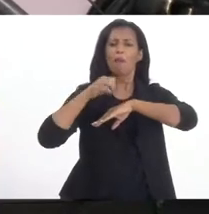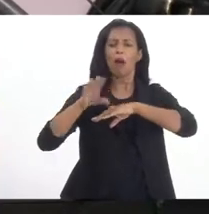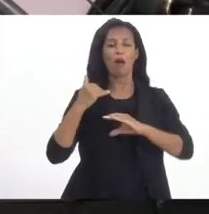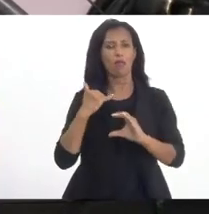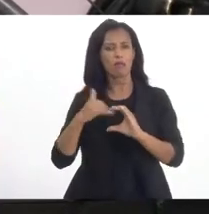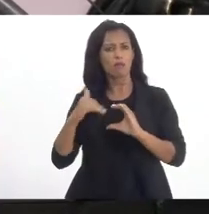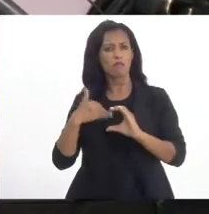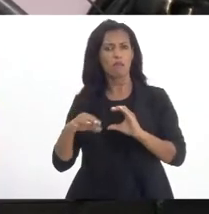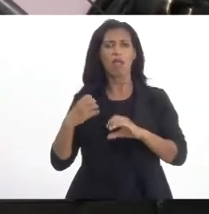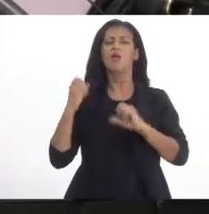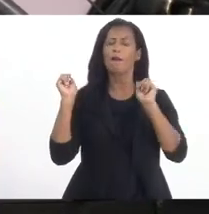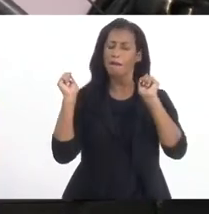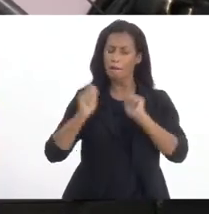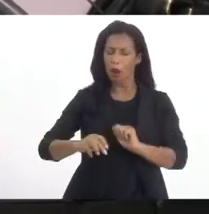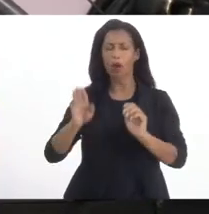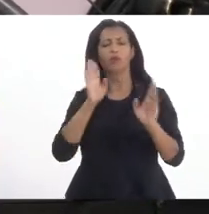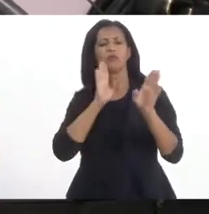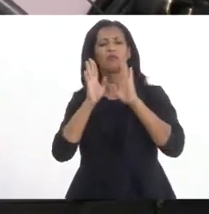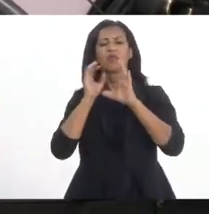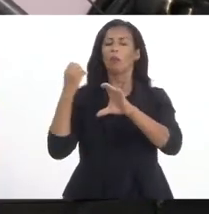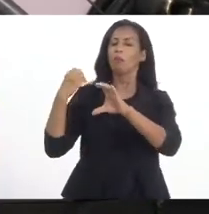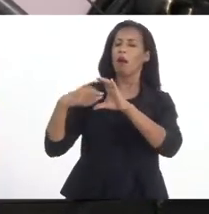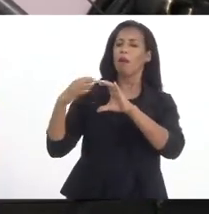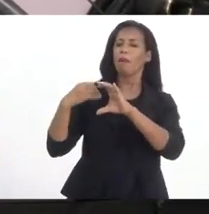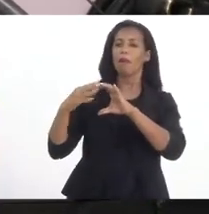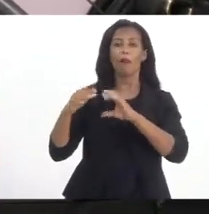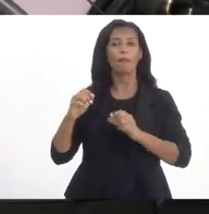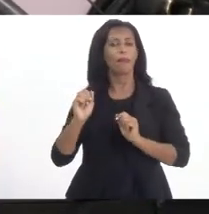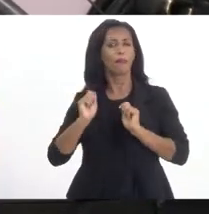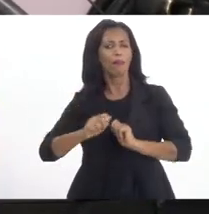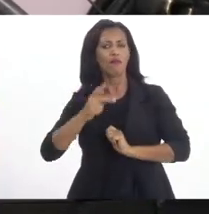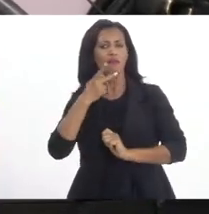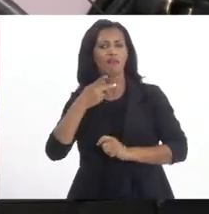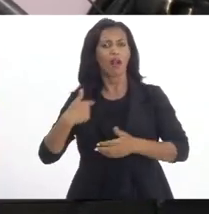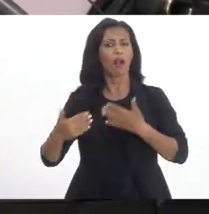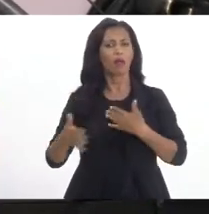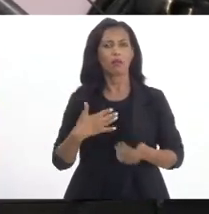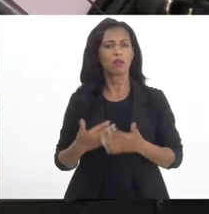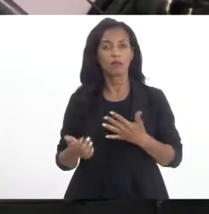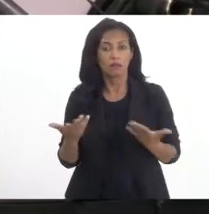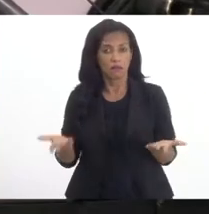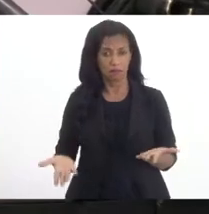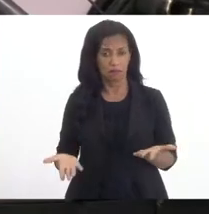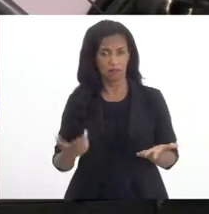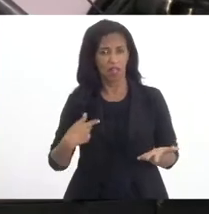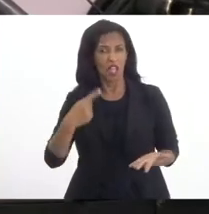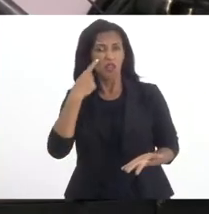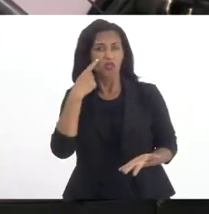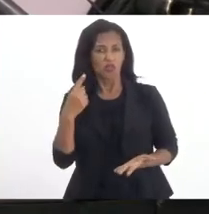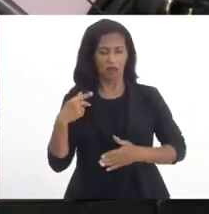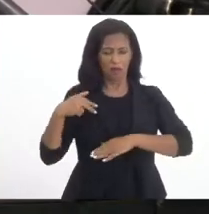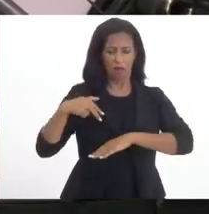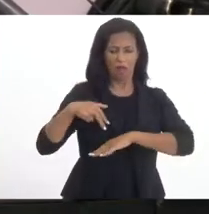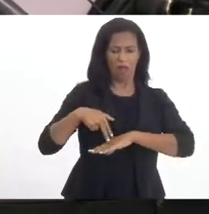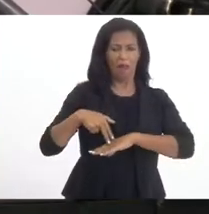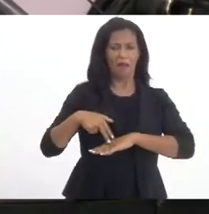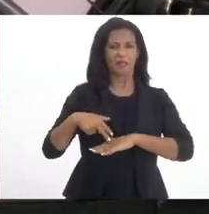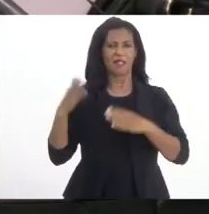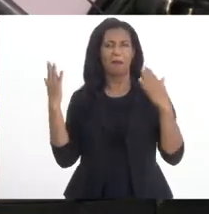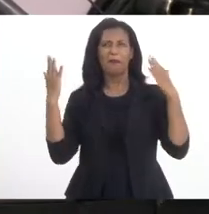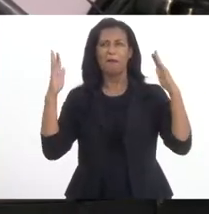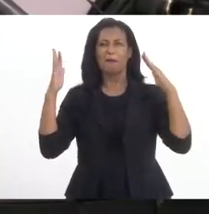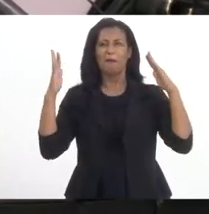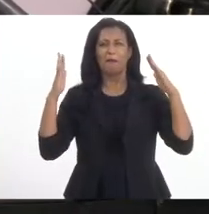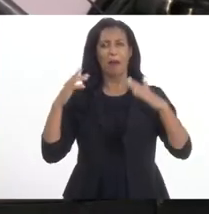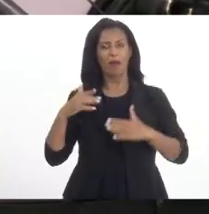encher meu Facebook, podem falar o que quiser. Eu já vi deputado aqui na casa ser aplaudido de pé e perder uma eleição.